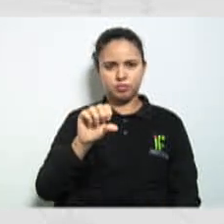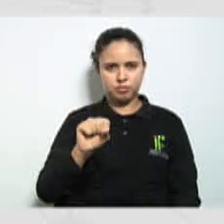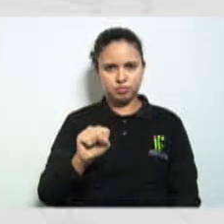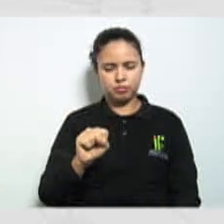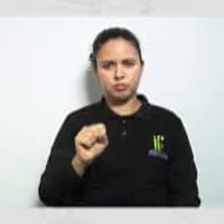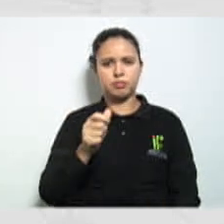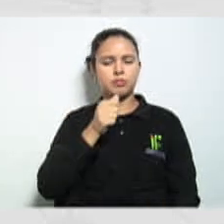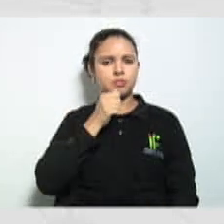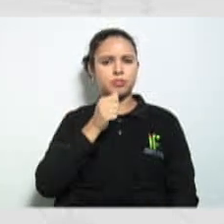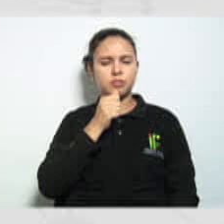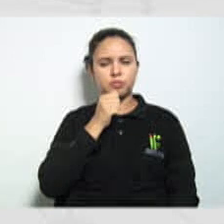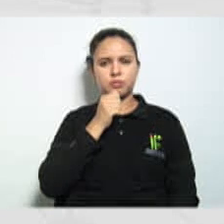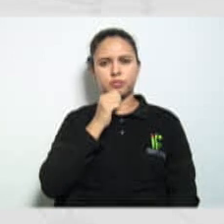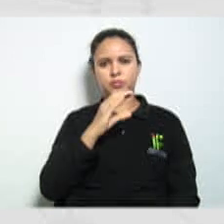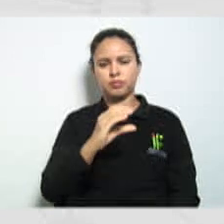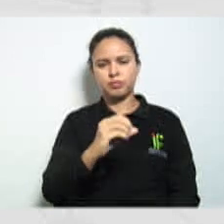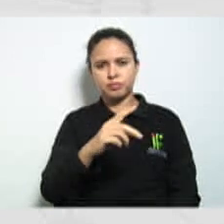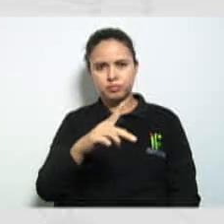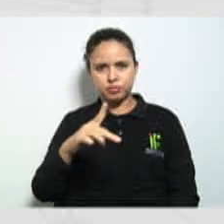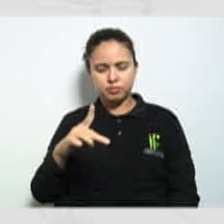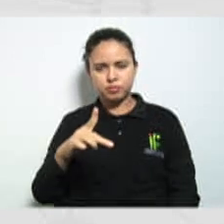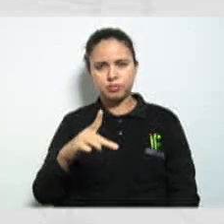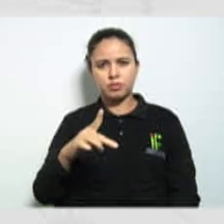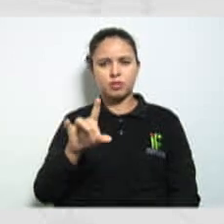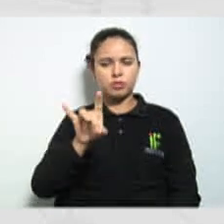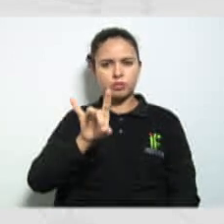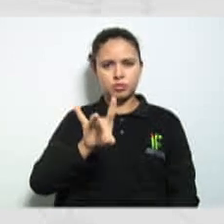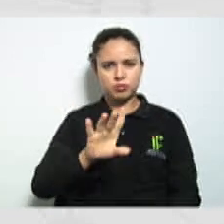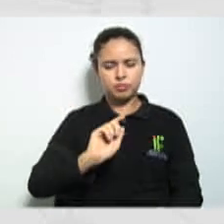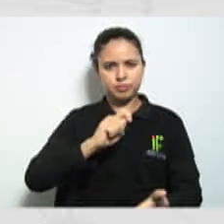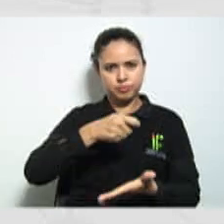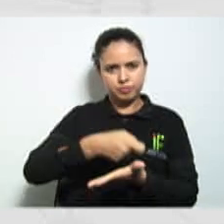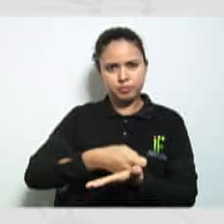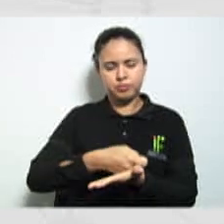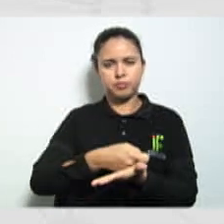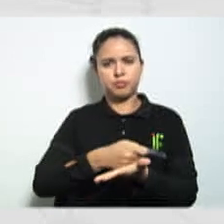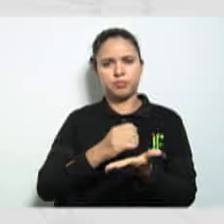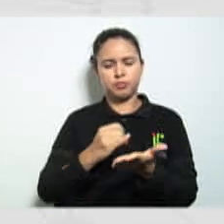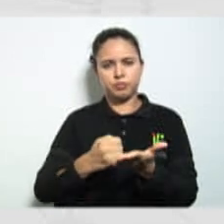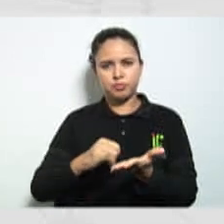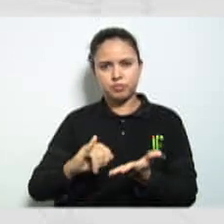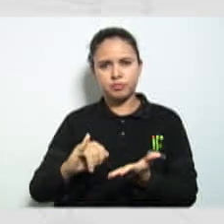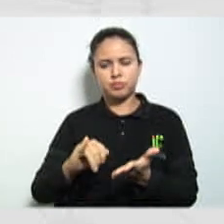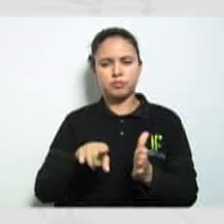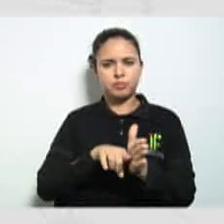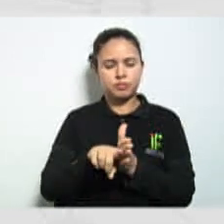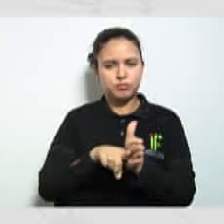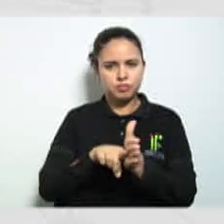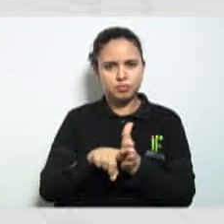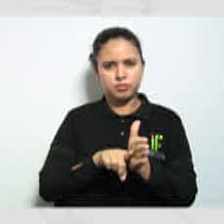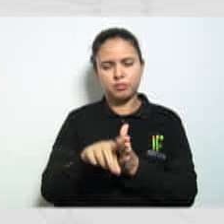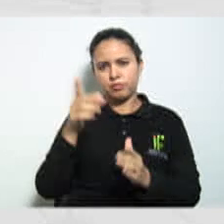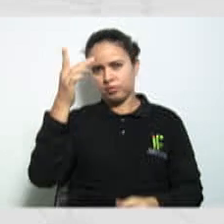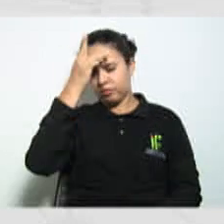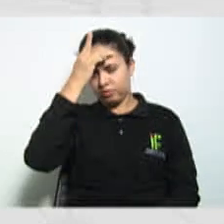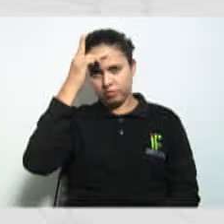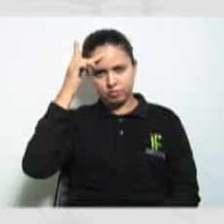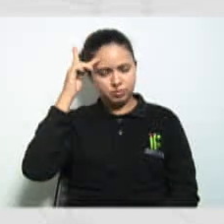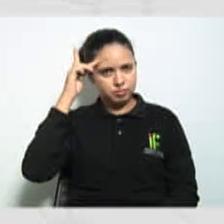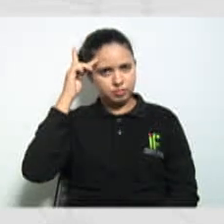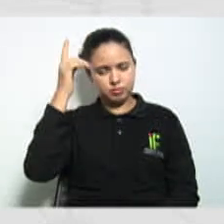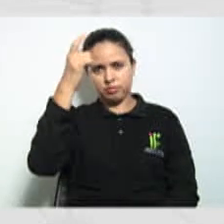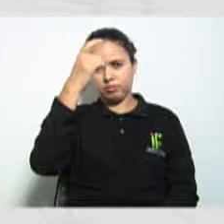Olha só vai pagar imposto de renda pessoa jurídica